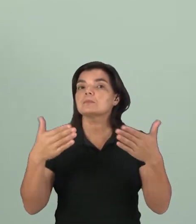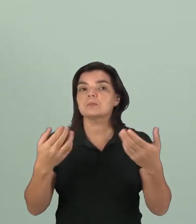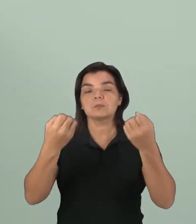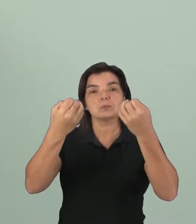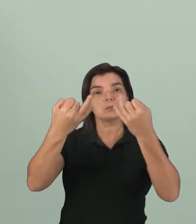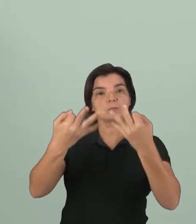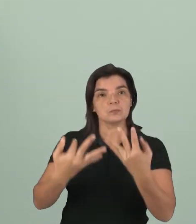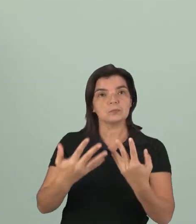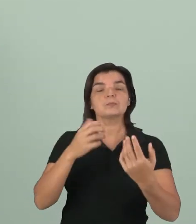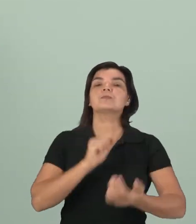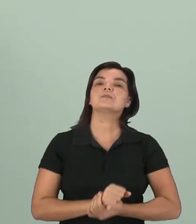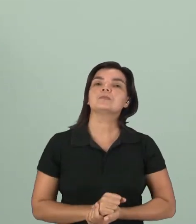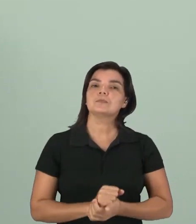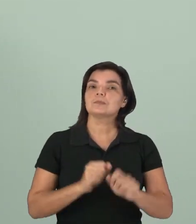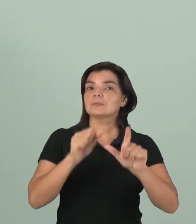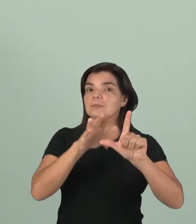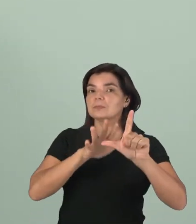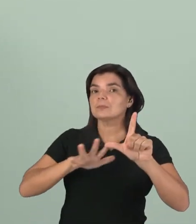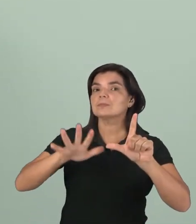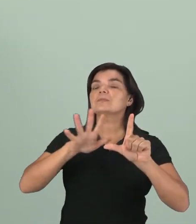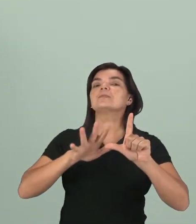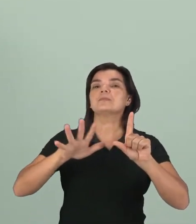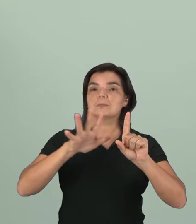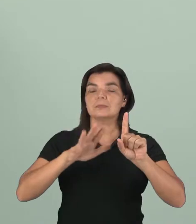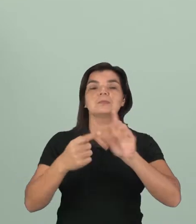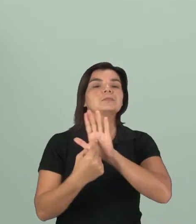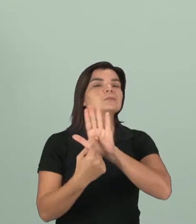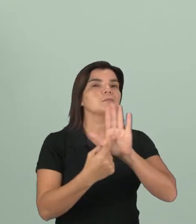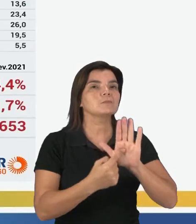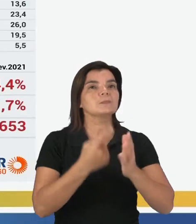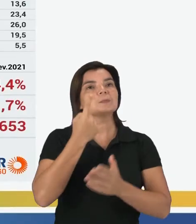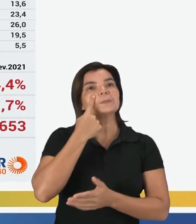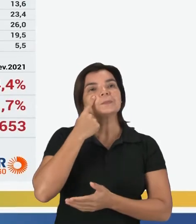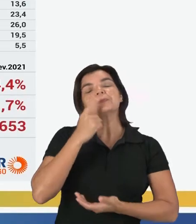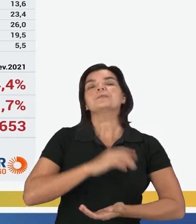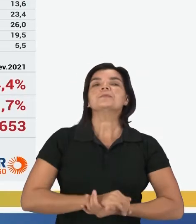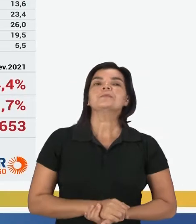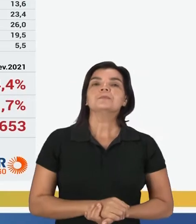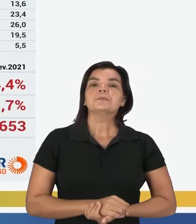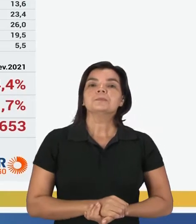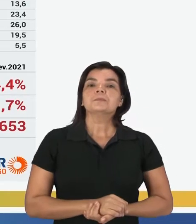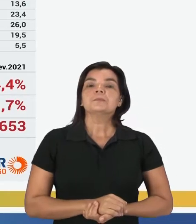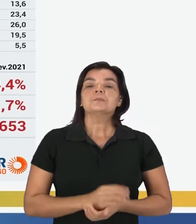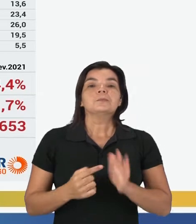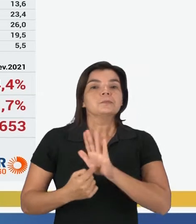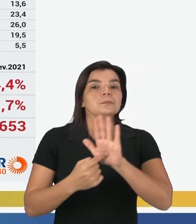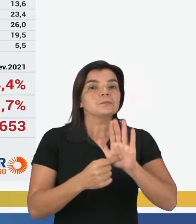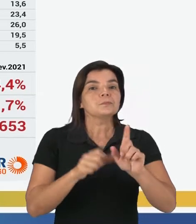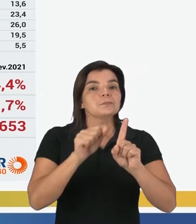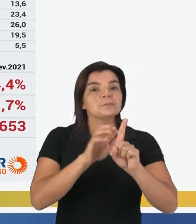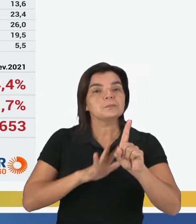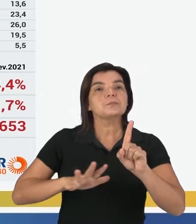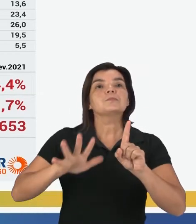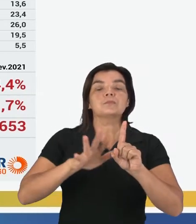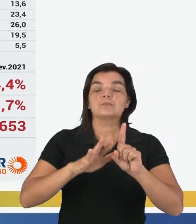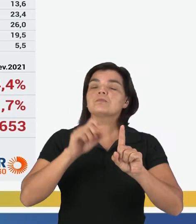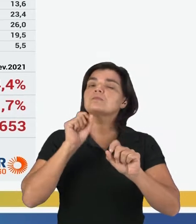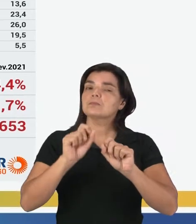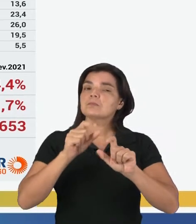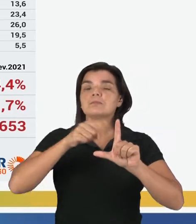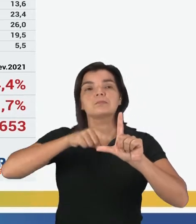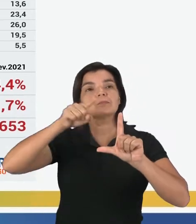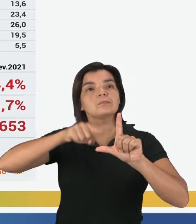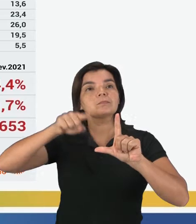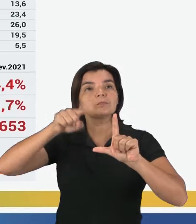conceito de indicadores sociais. Vamos lá comigo. Indicadores sociais são estatísticas